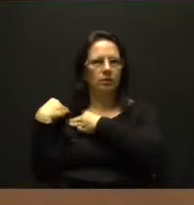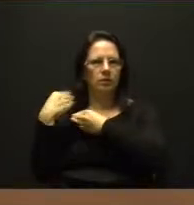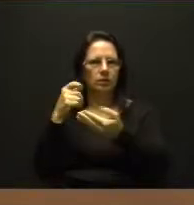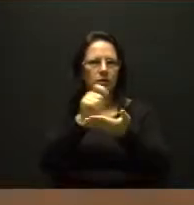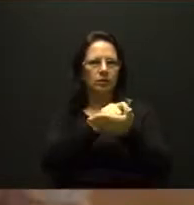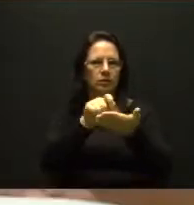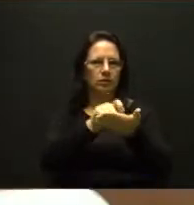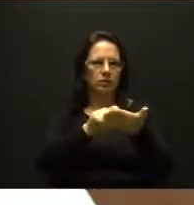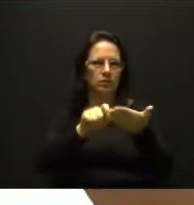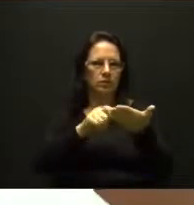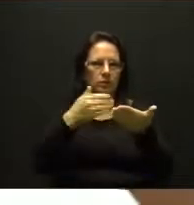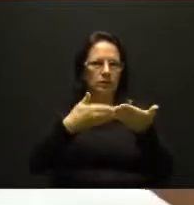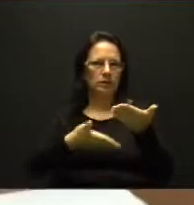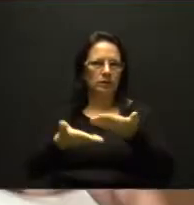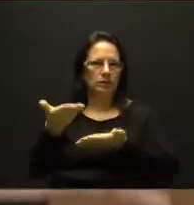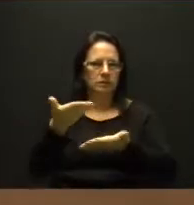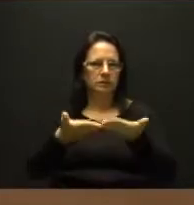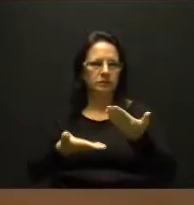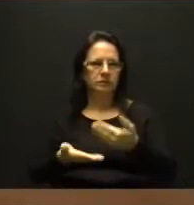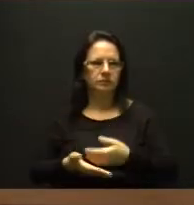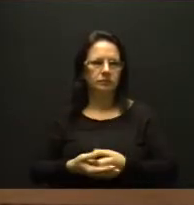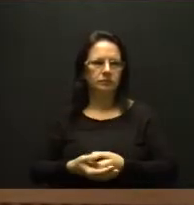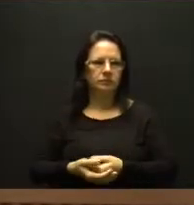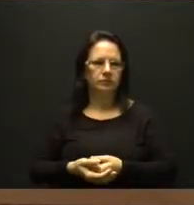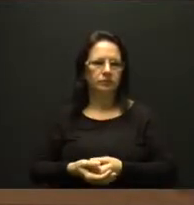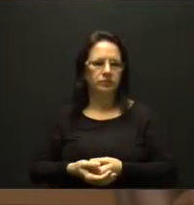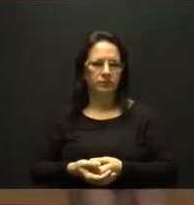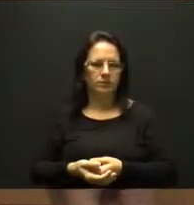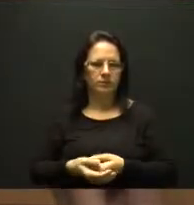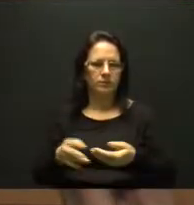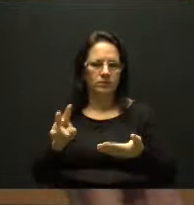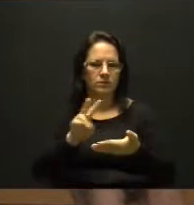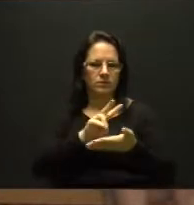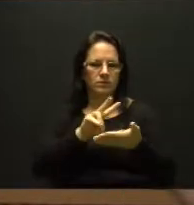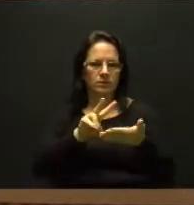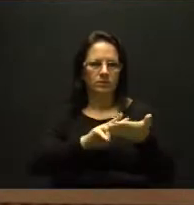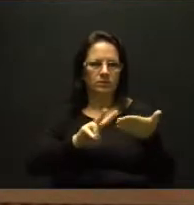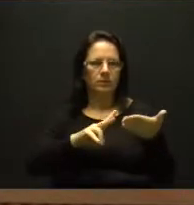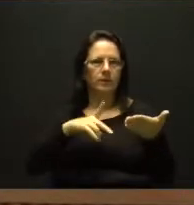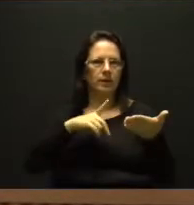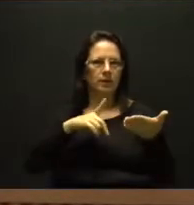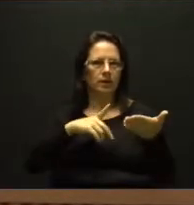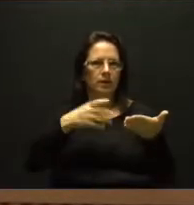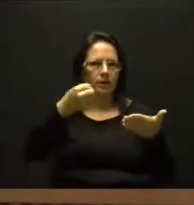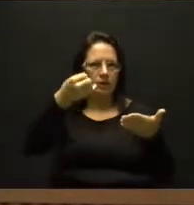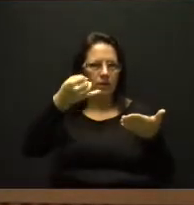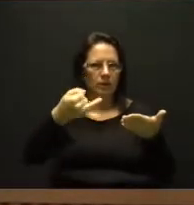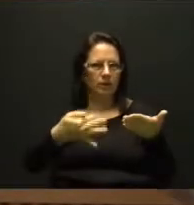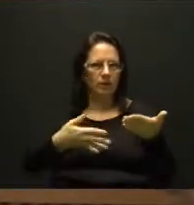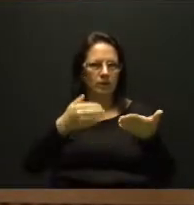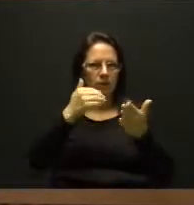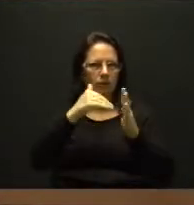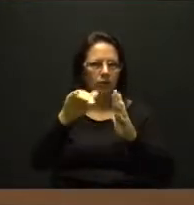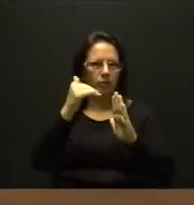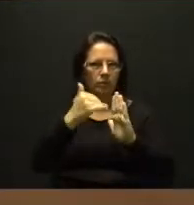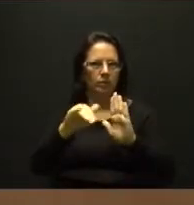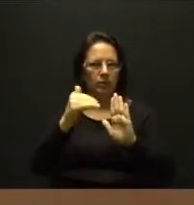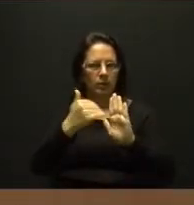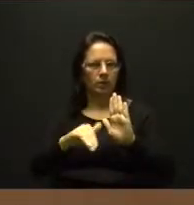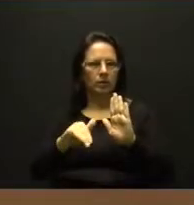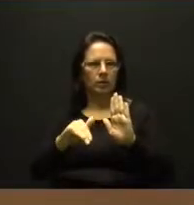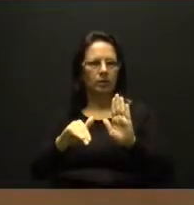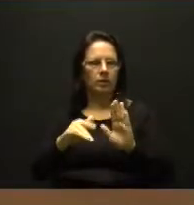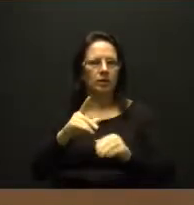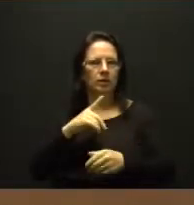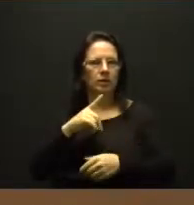seguir transcrevemos a propositura encontra se devidamente acompanhada de mensagem explicativa